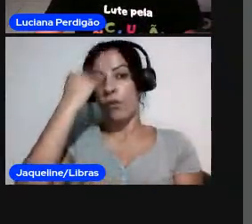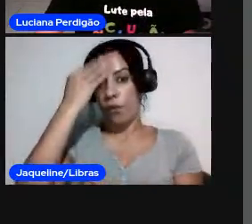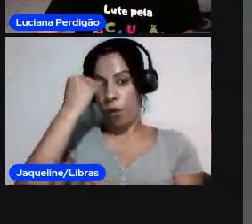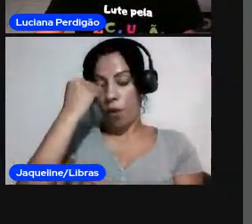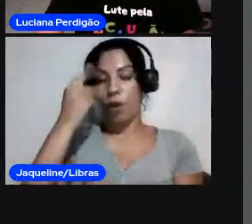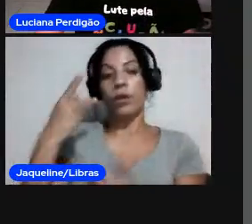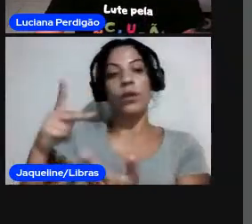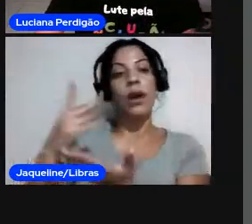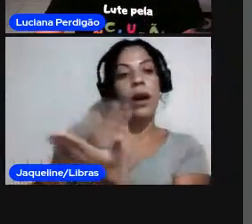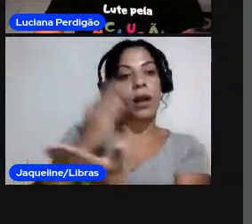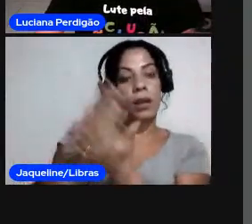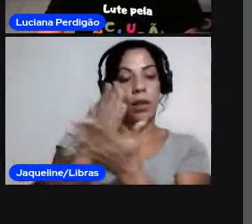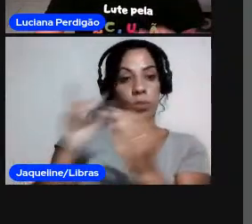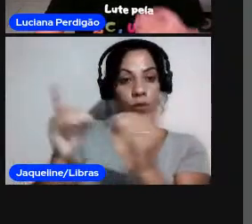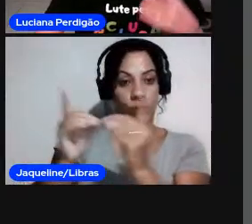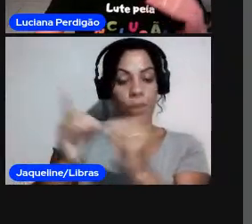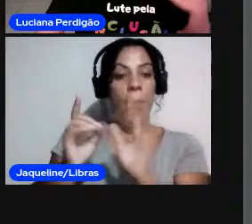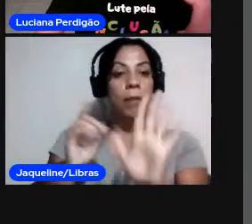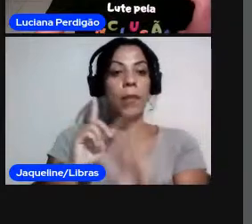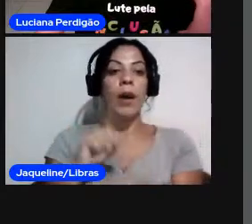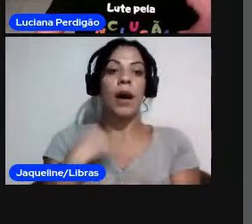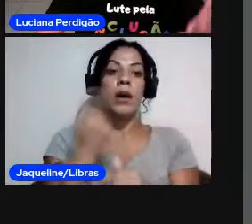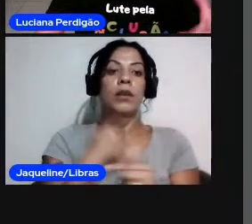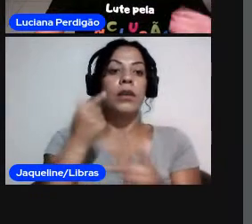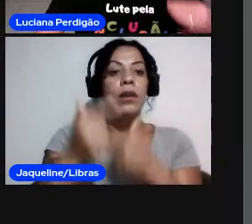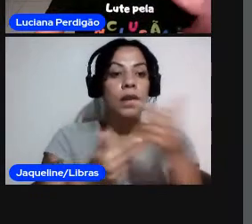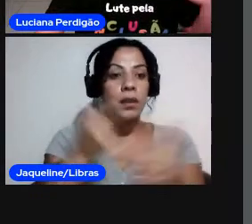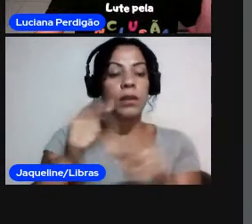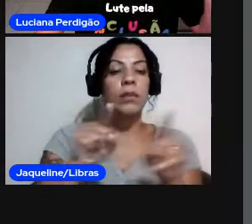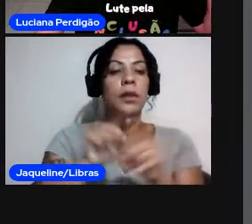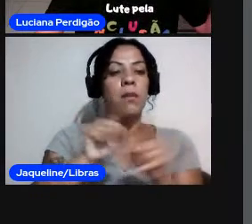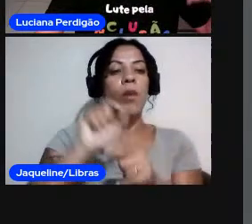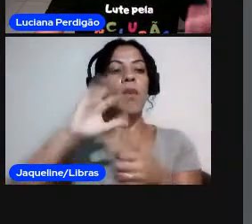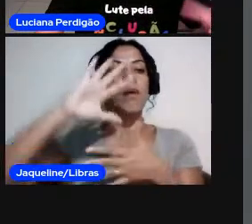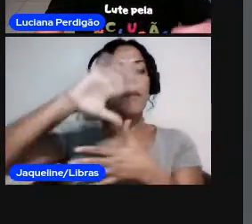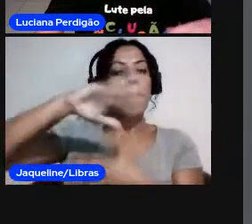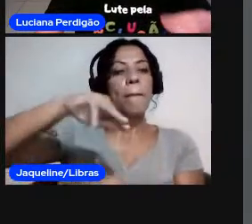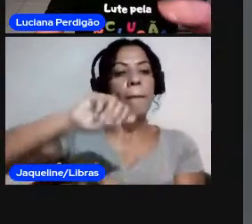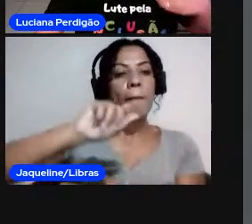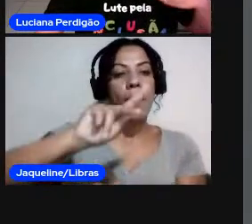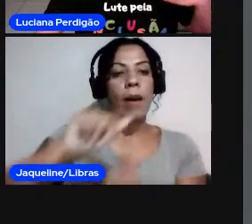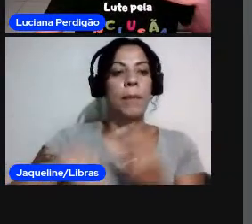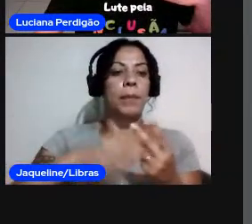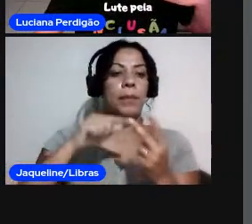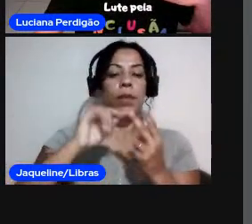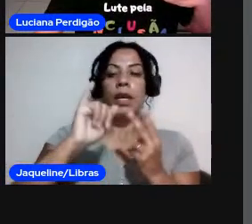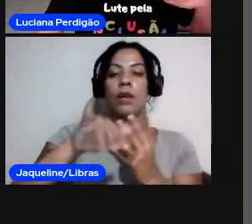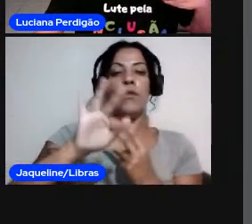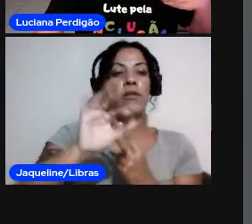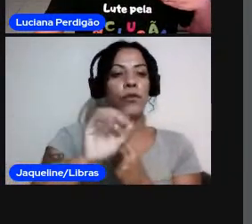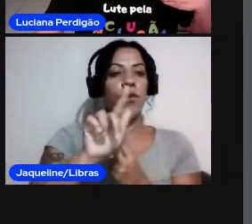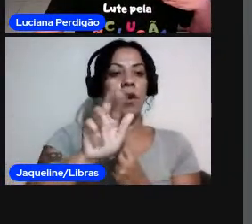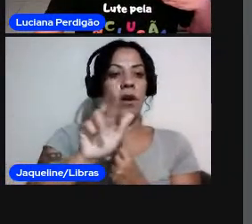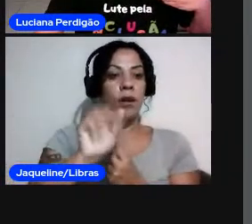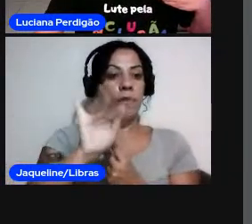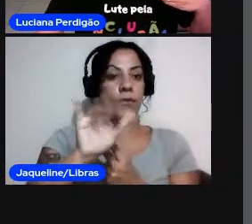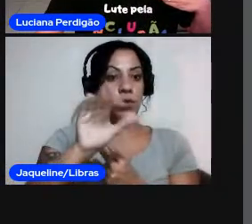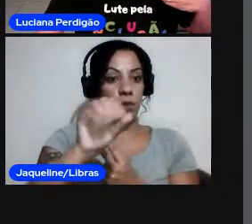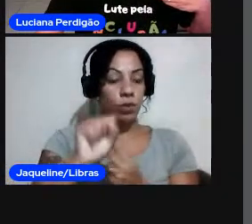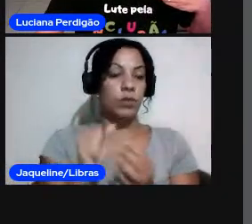cadernos didáticos, mas a gente trabalha muito com mapas, com infográficos, com